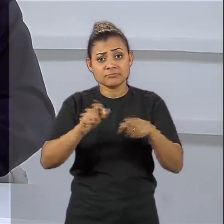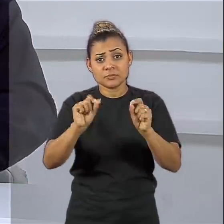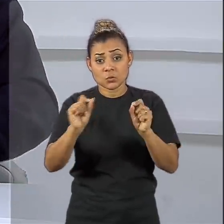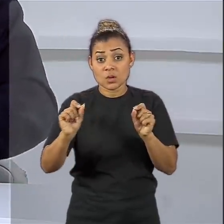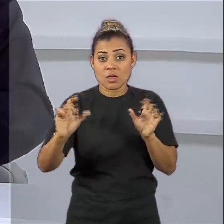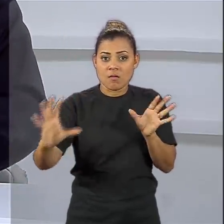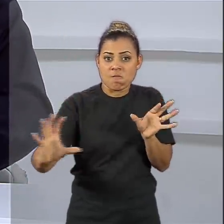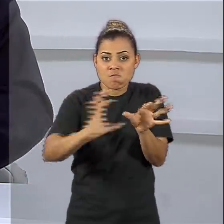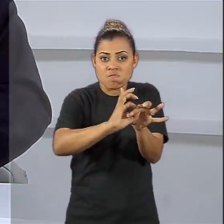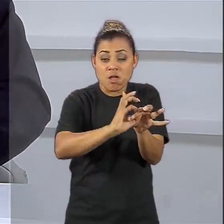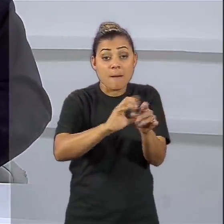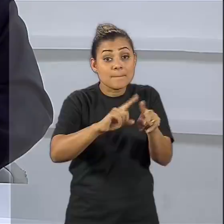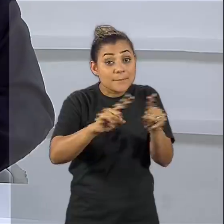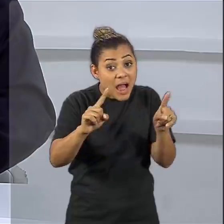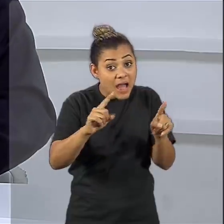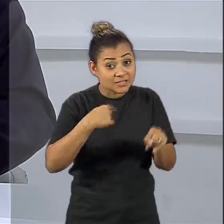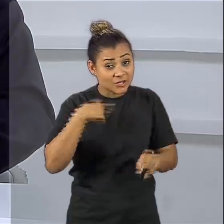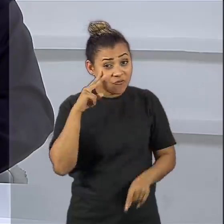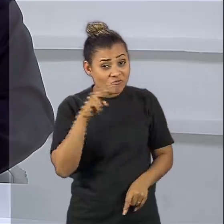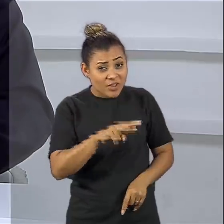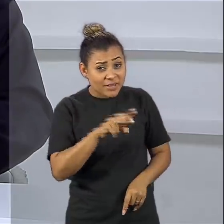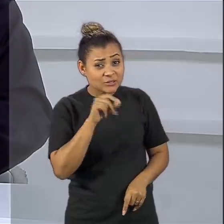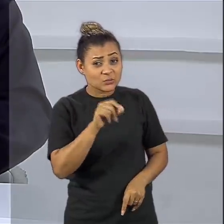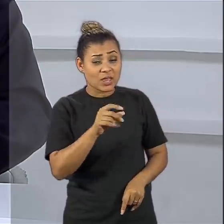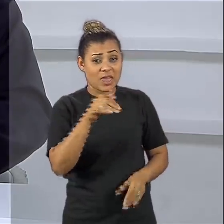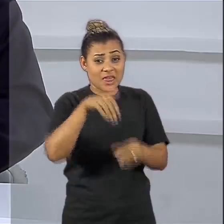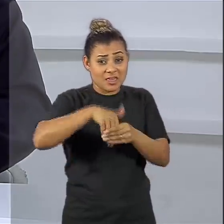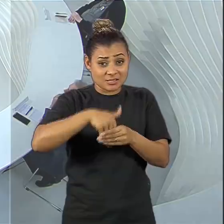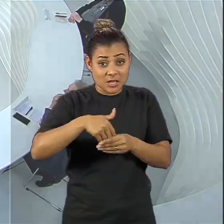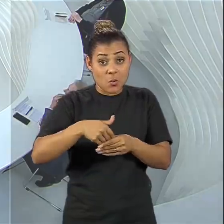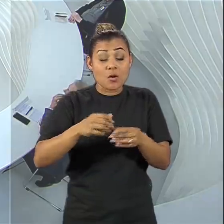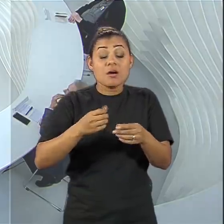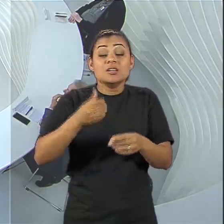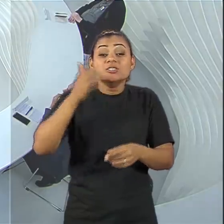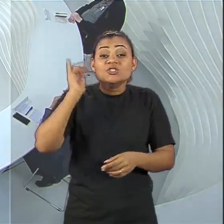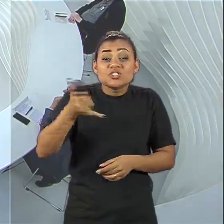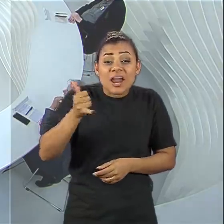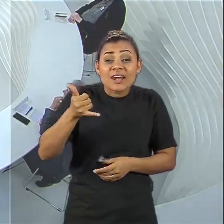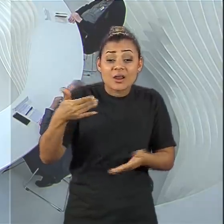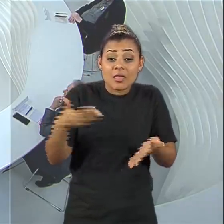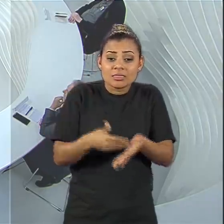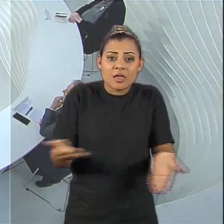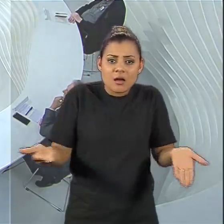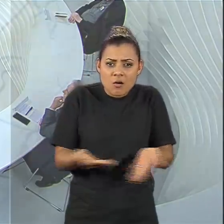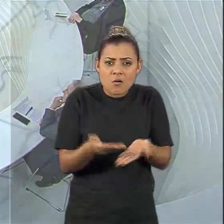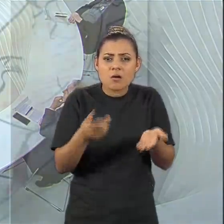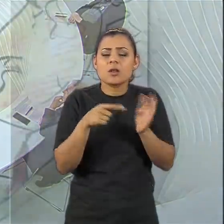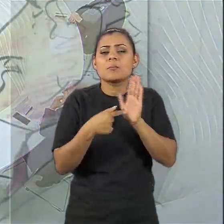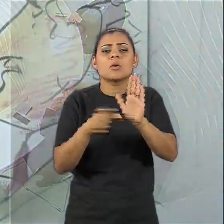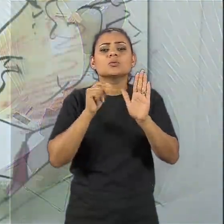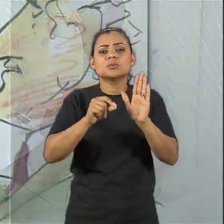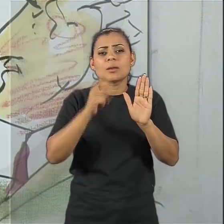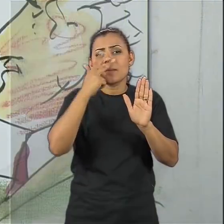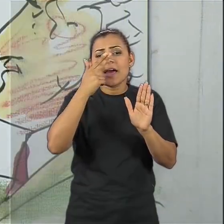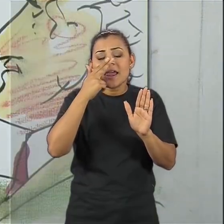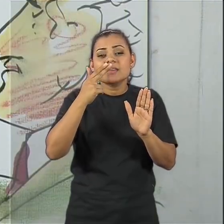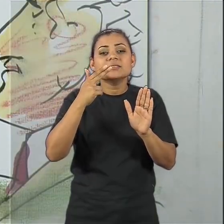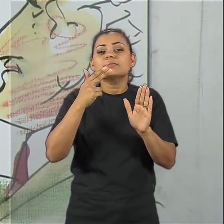outro lado, a gente olha para essa eleição desde o começo do ano e vê que uma série de sintomas que poderiam ser indicativos de que